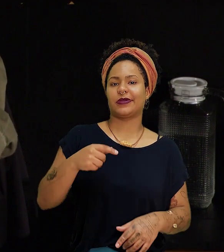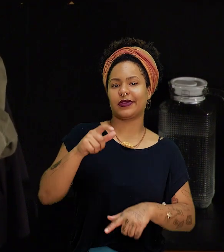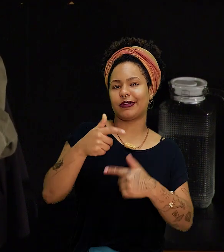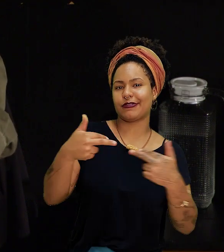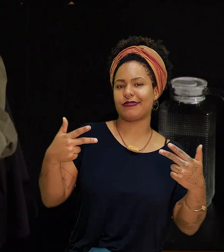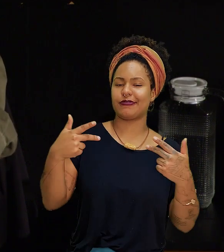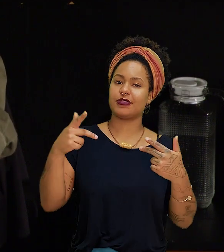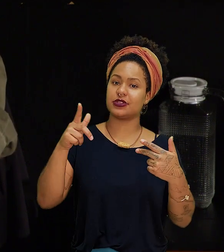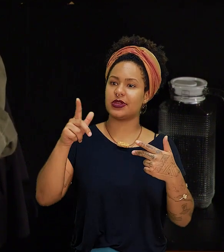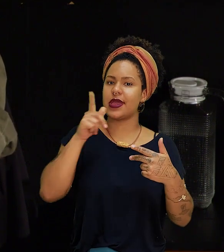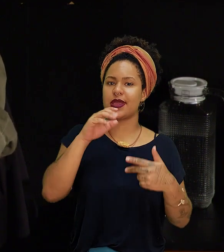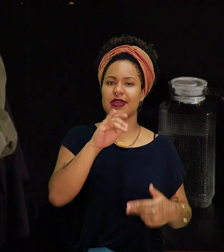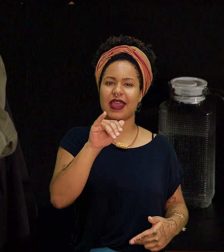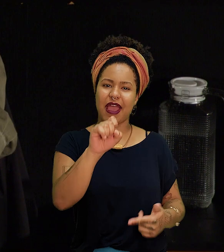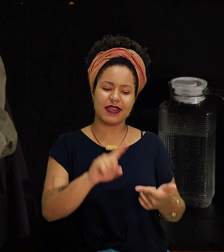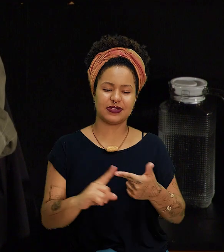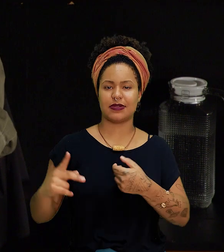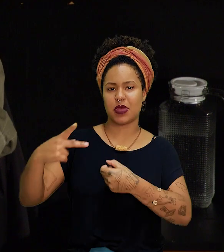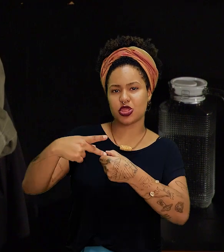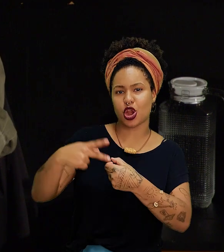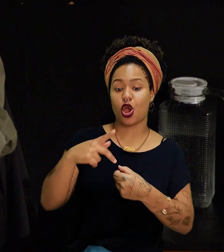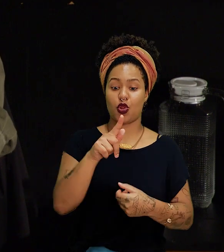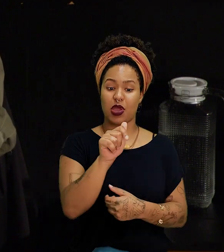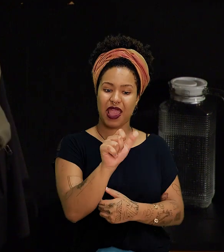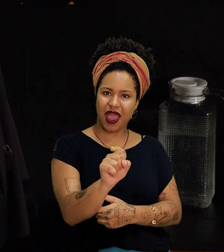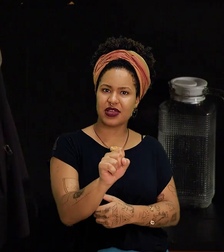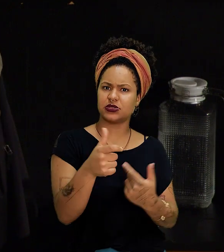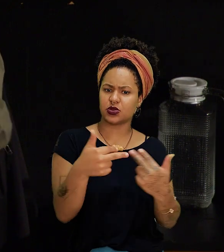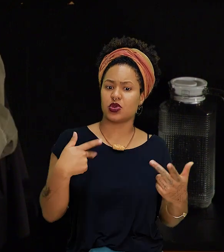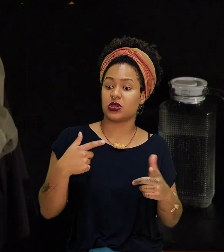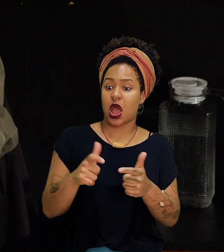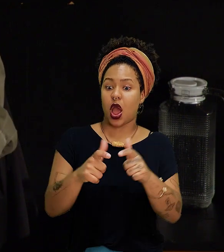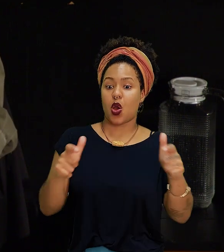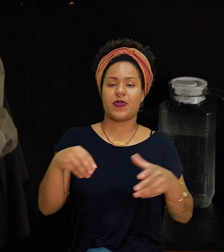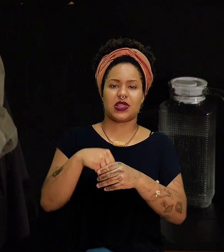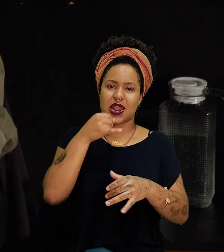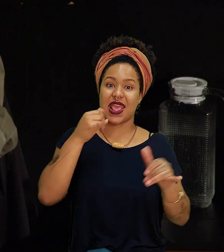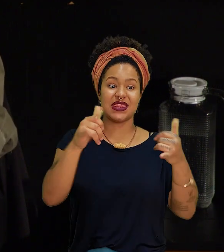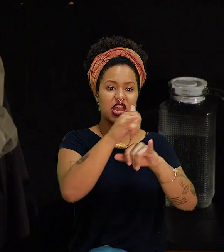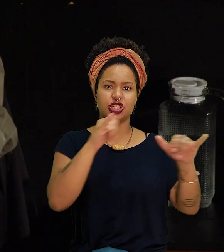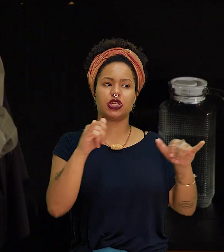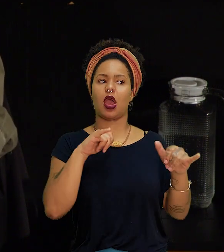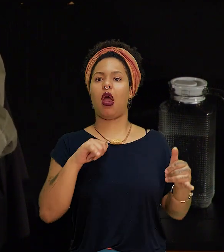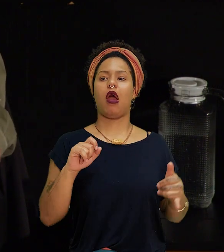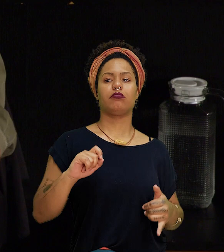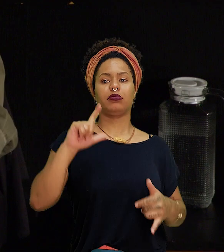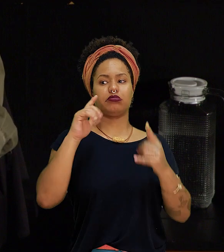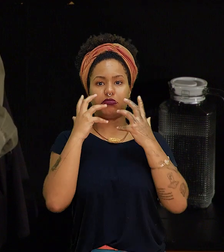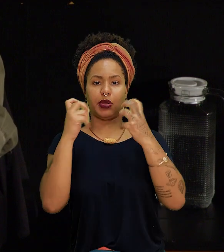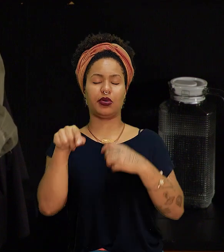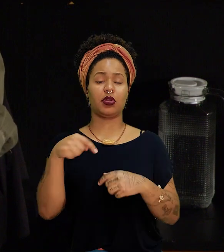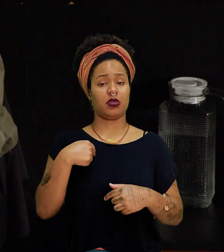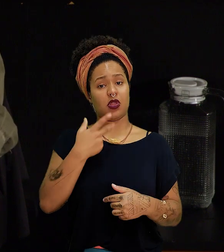combustíveis fósseis, gás e petróleo, aumente dentro da oferta energética. E aí,